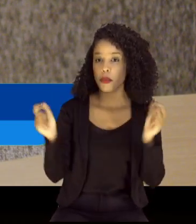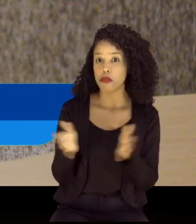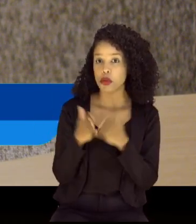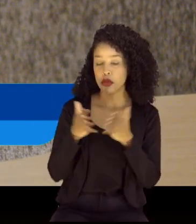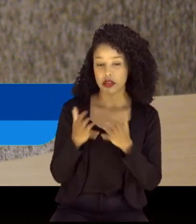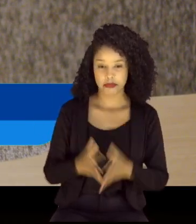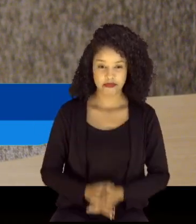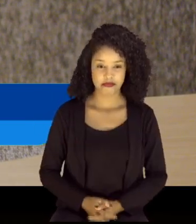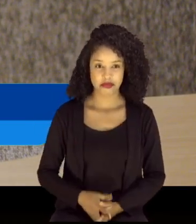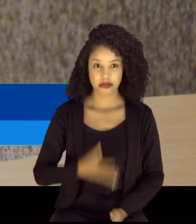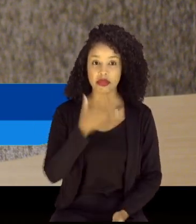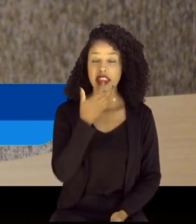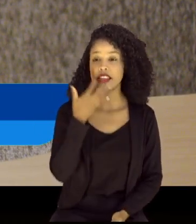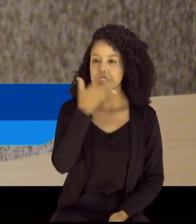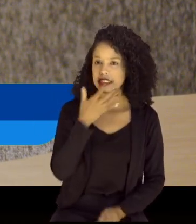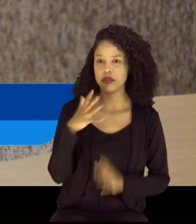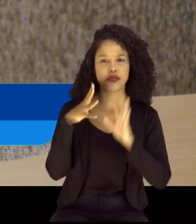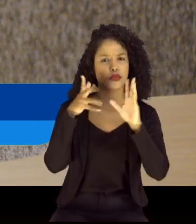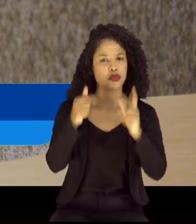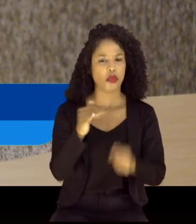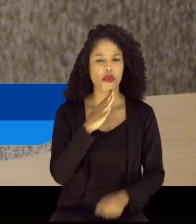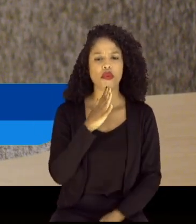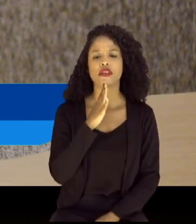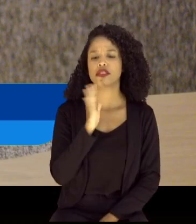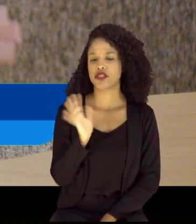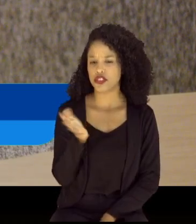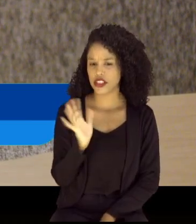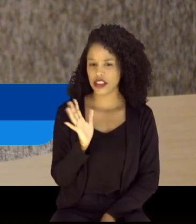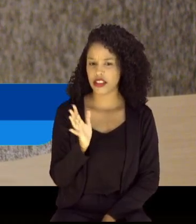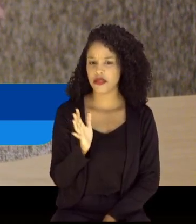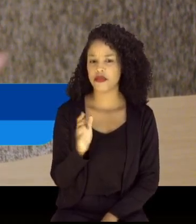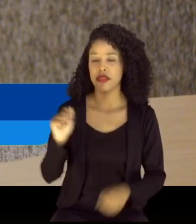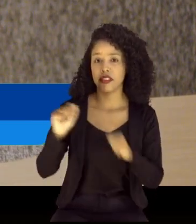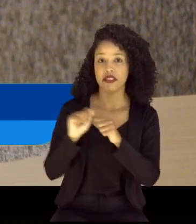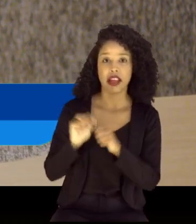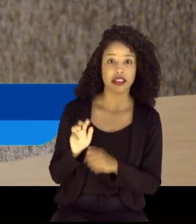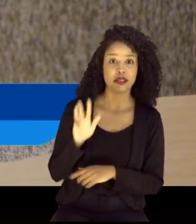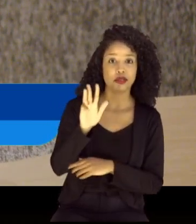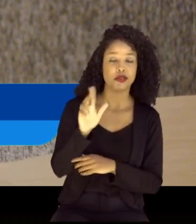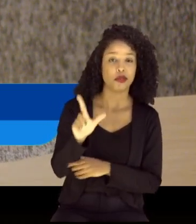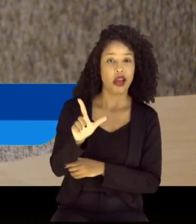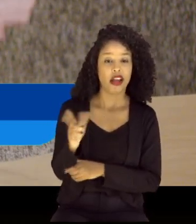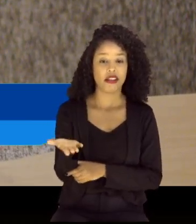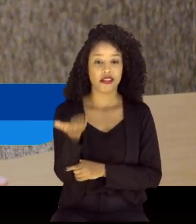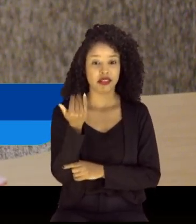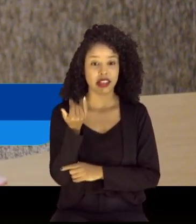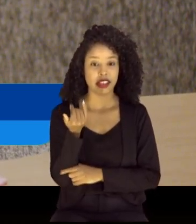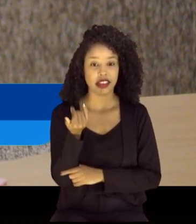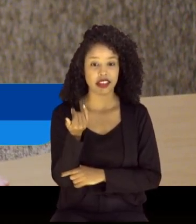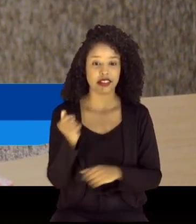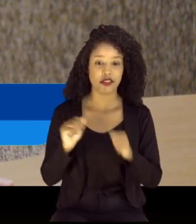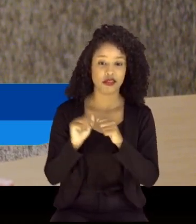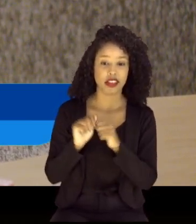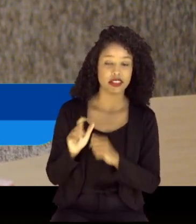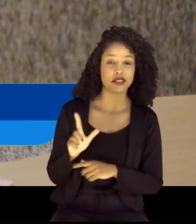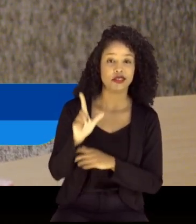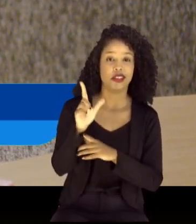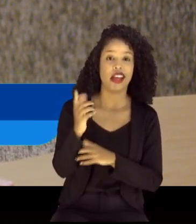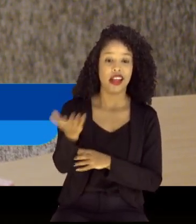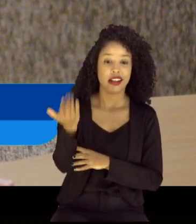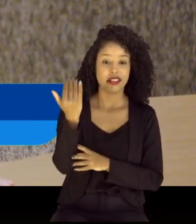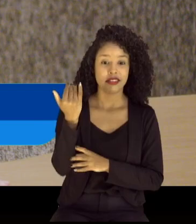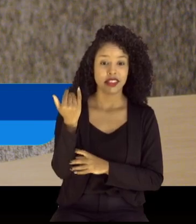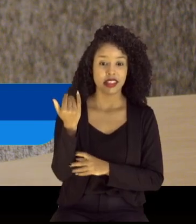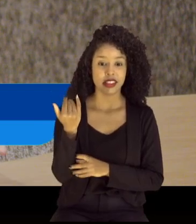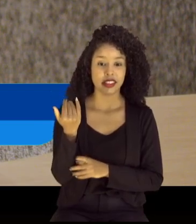é aquela que todos já conhecem, né? Faz o L agora e vem, faz o L agora e vem, vem se, né? Vem